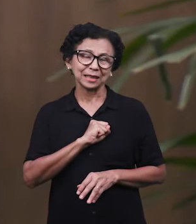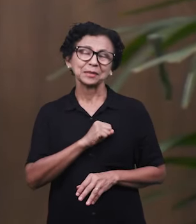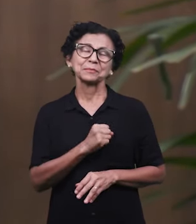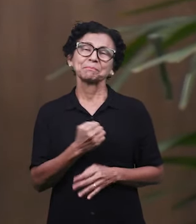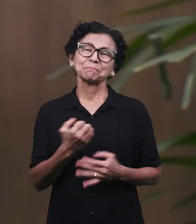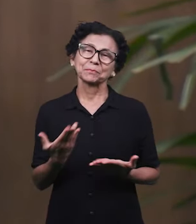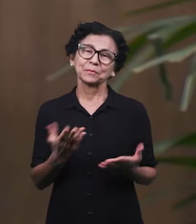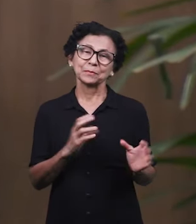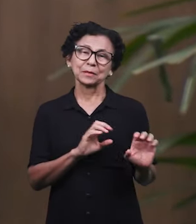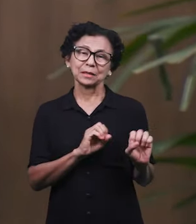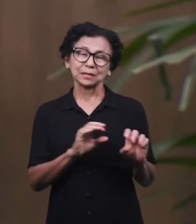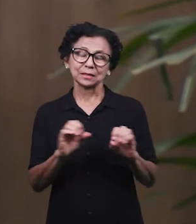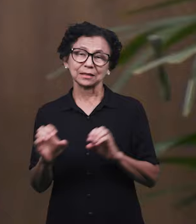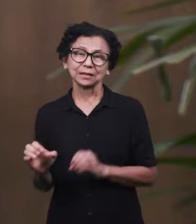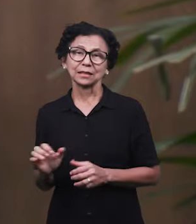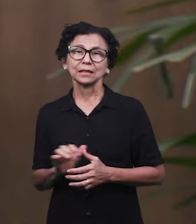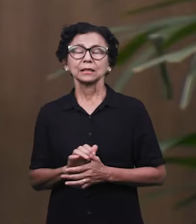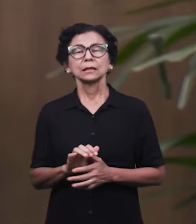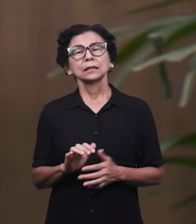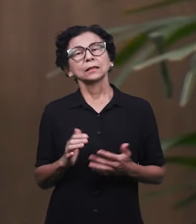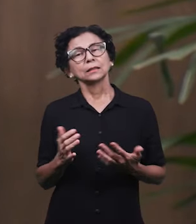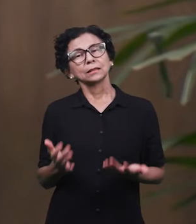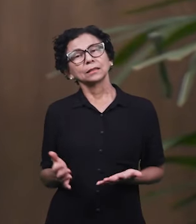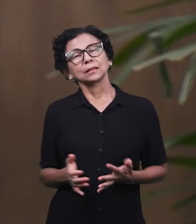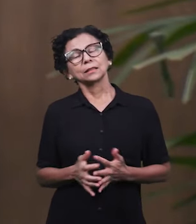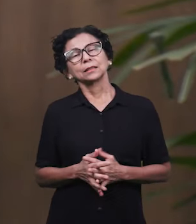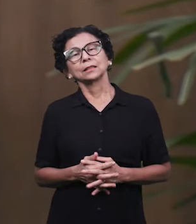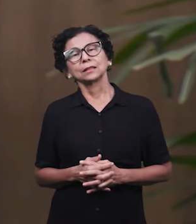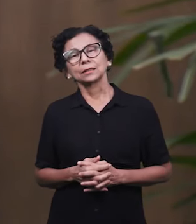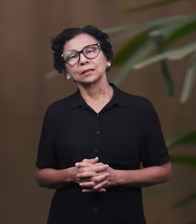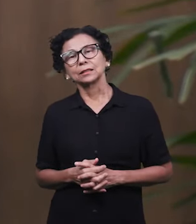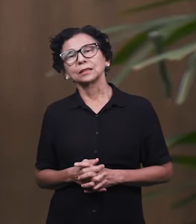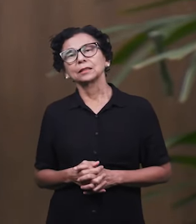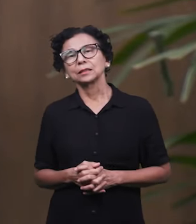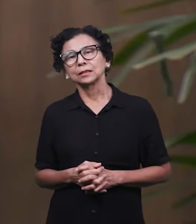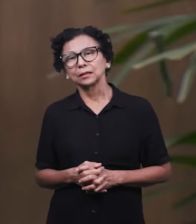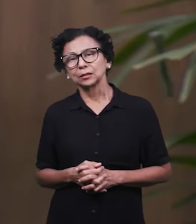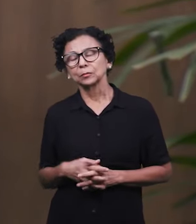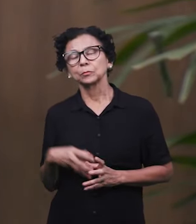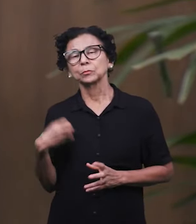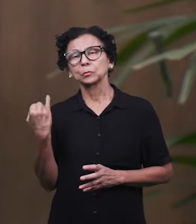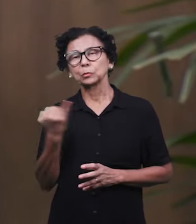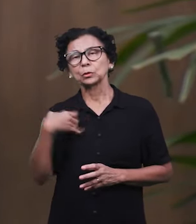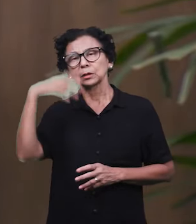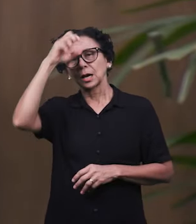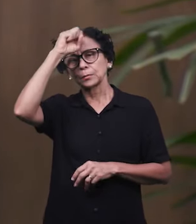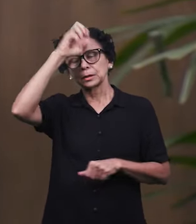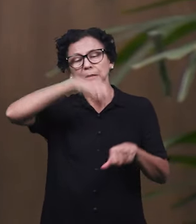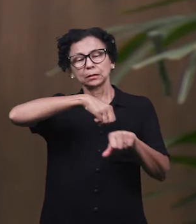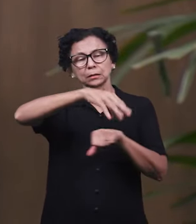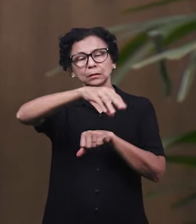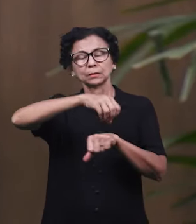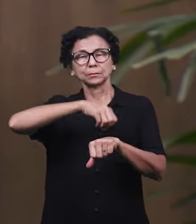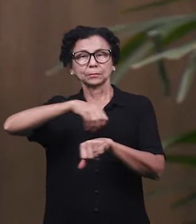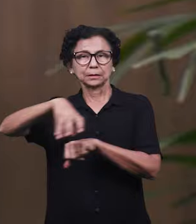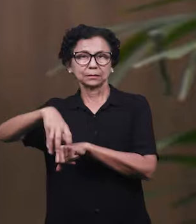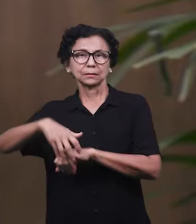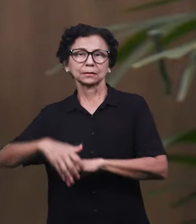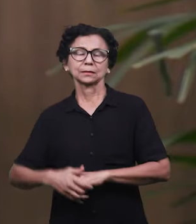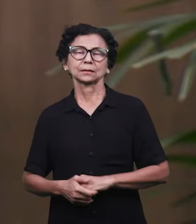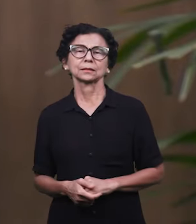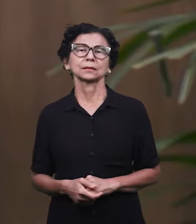persistimos bastante, porque a gente luta para que o conhecimento ele seja repassado e que isso